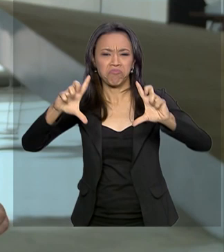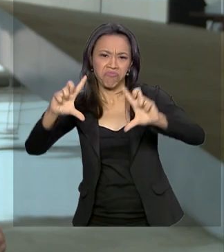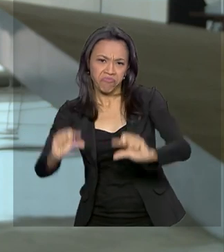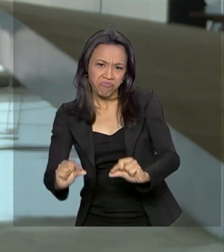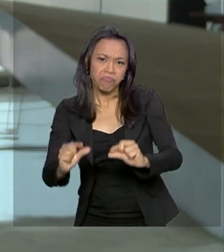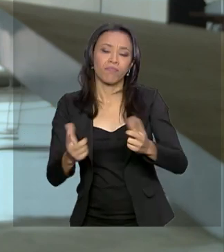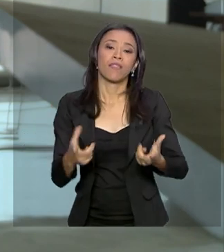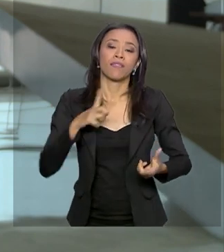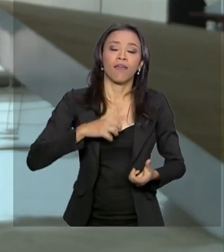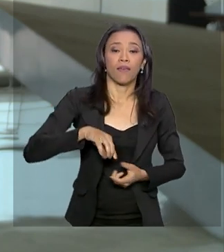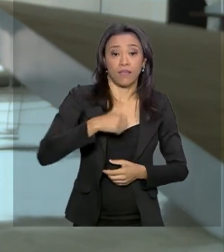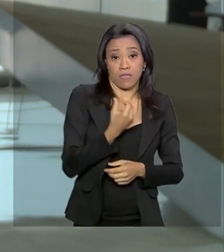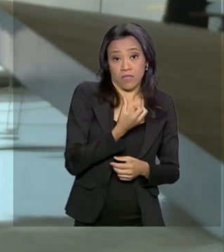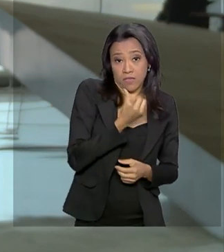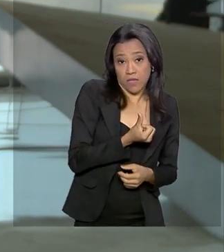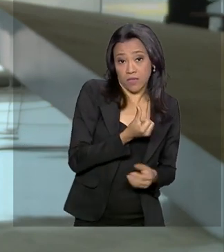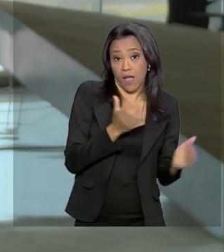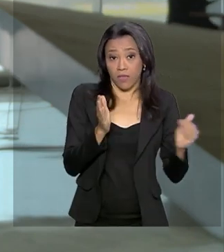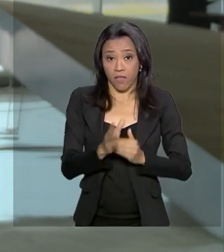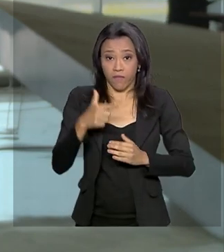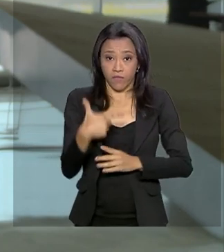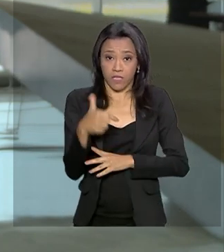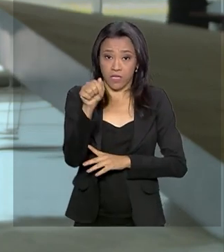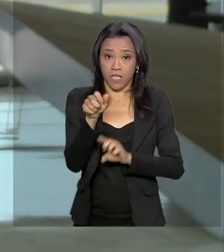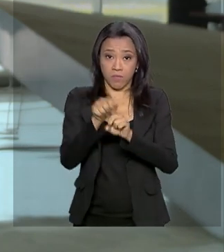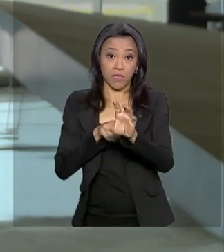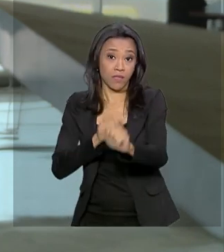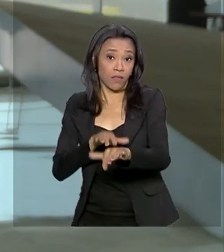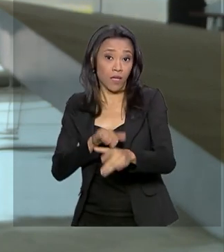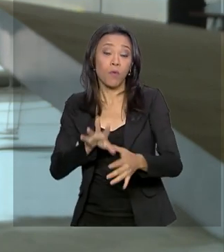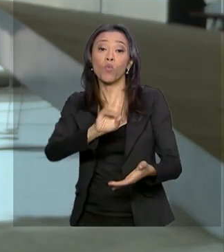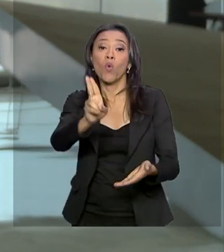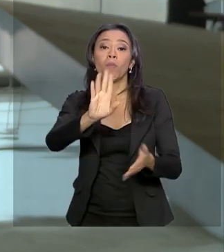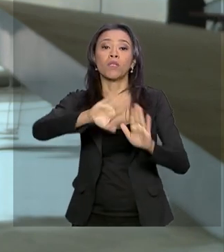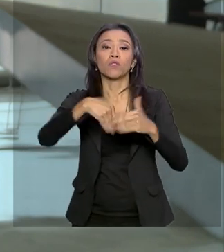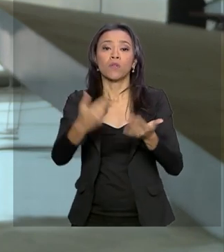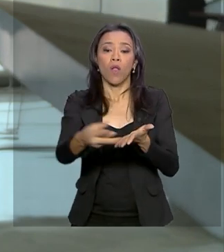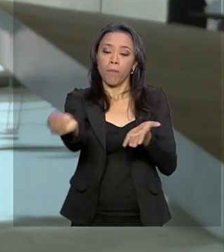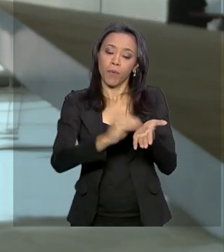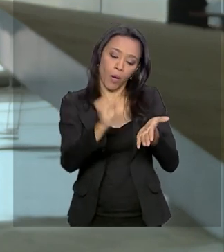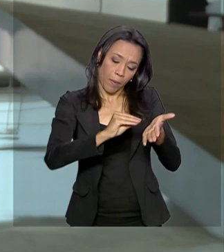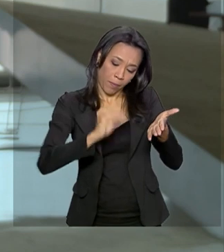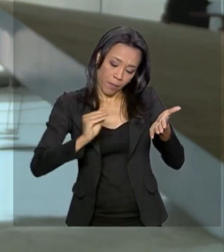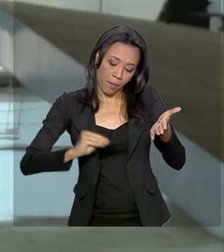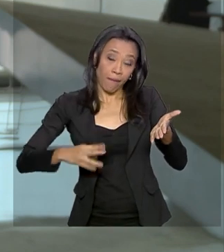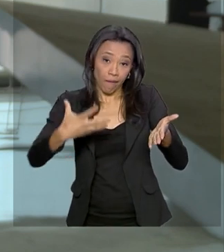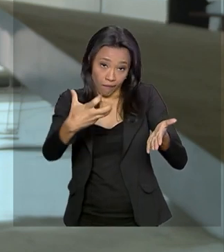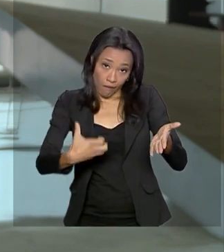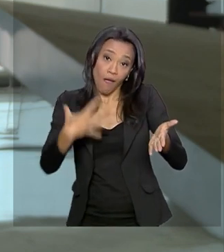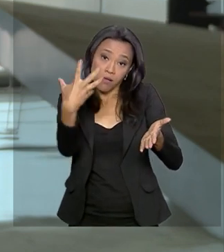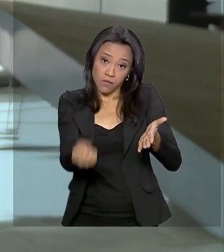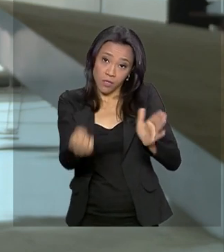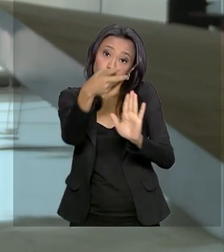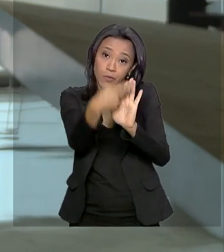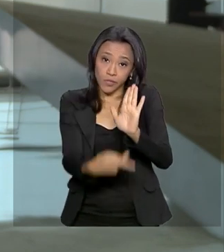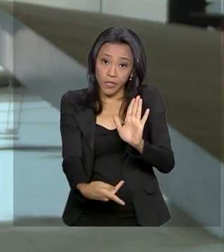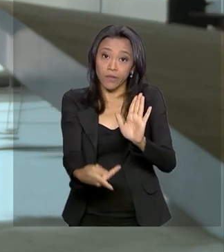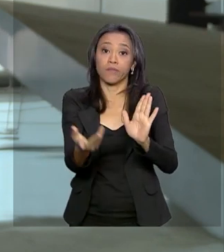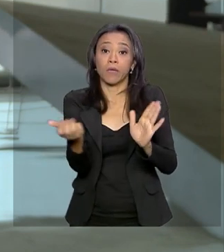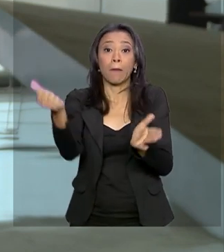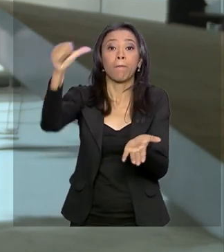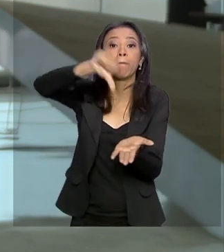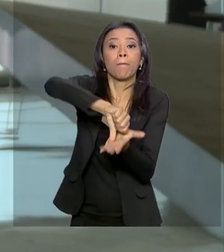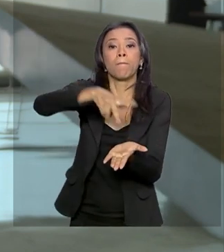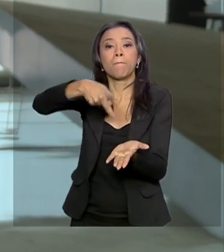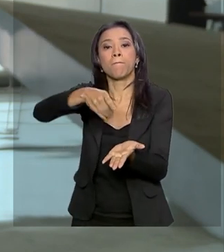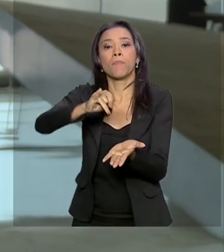têm de 6 a 27 de setembro para indicar as escolas que poderão receber o projeto em formato piloto. Uma